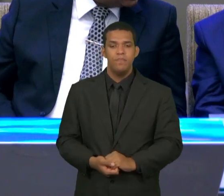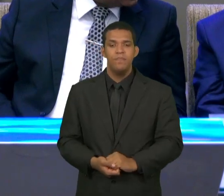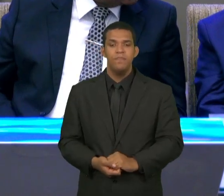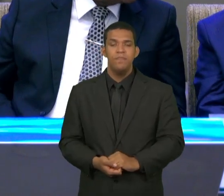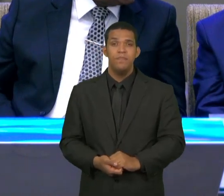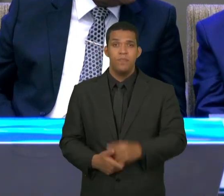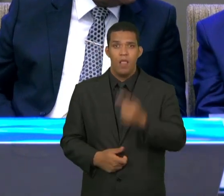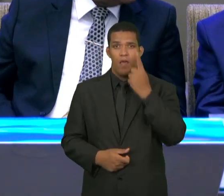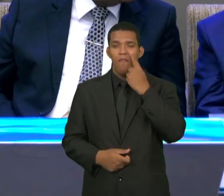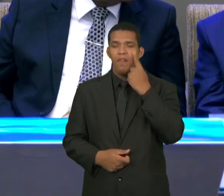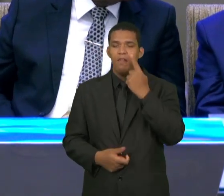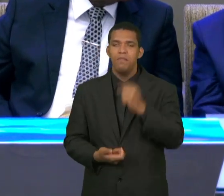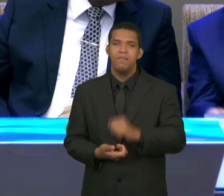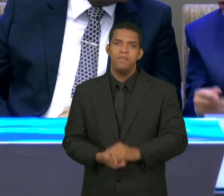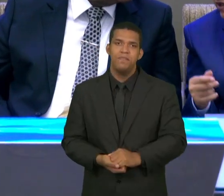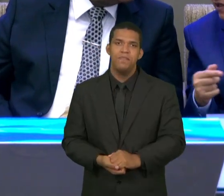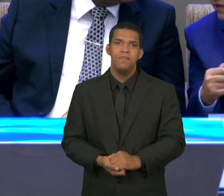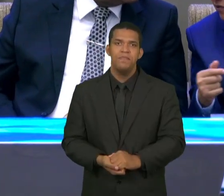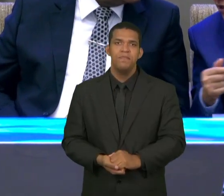Escute,